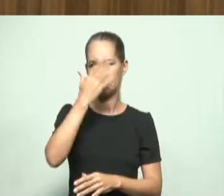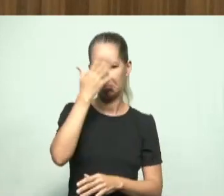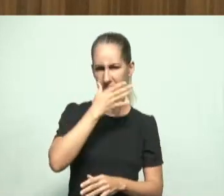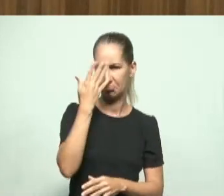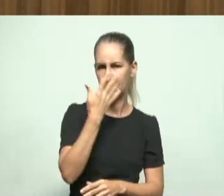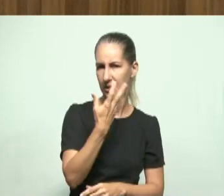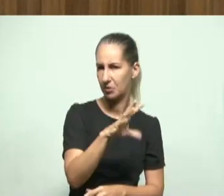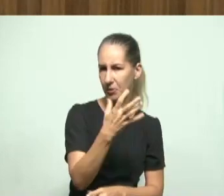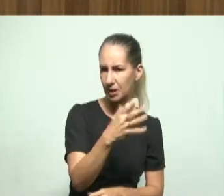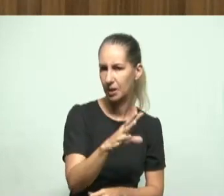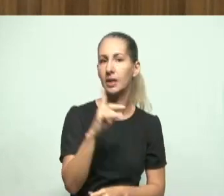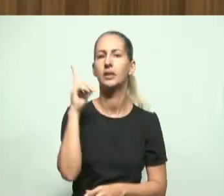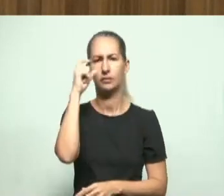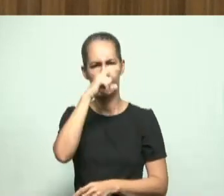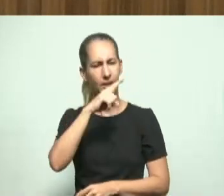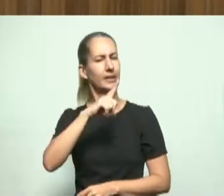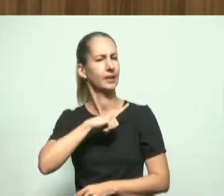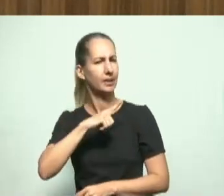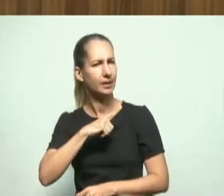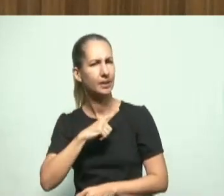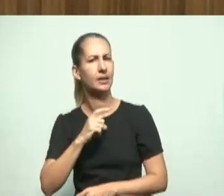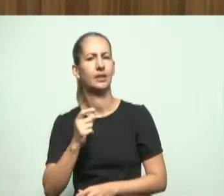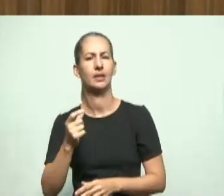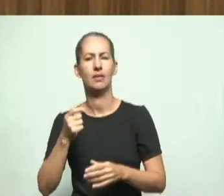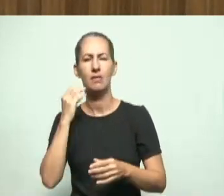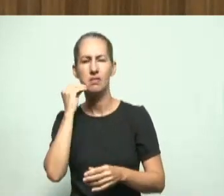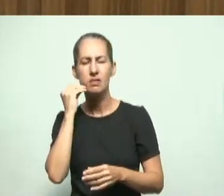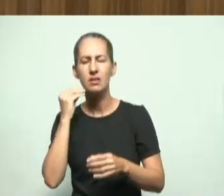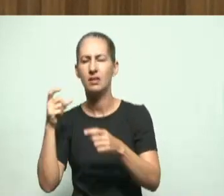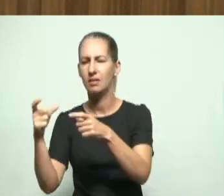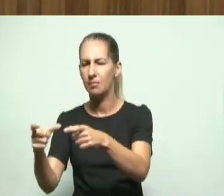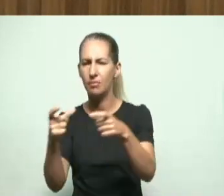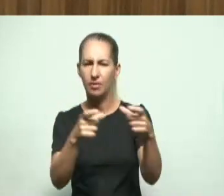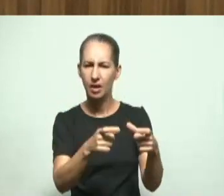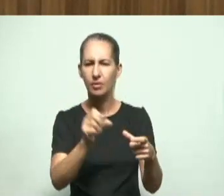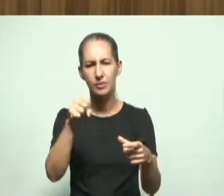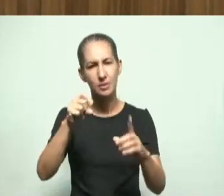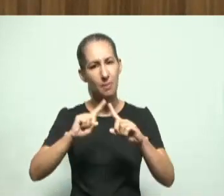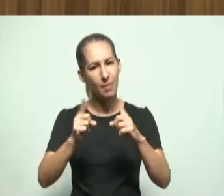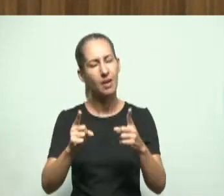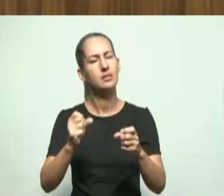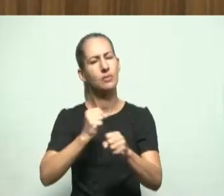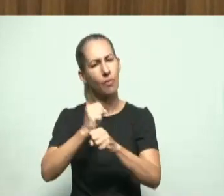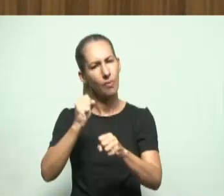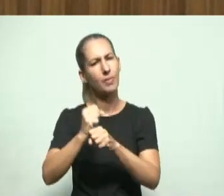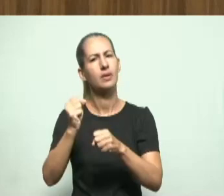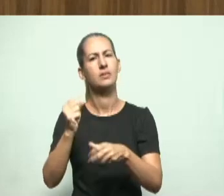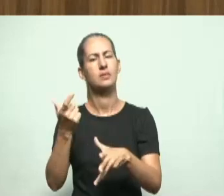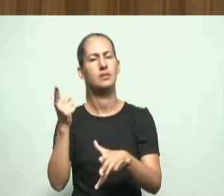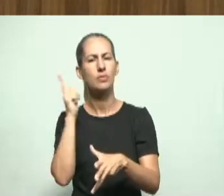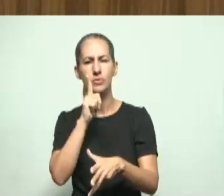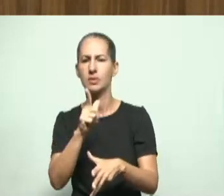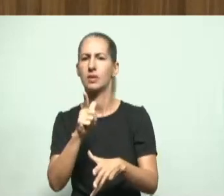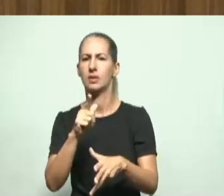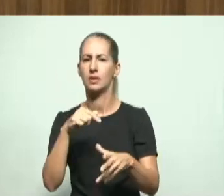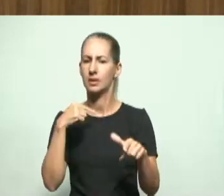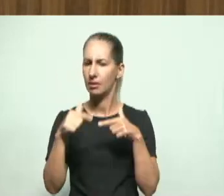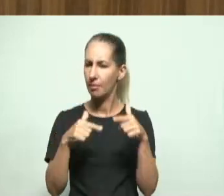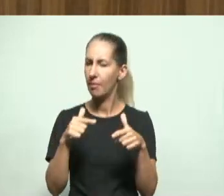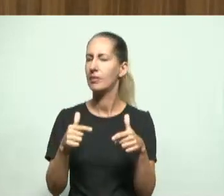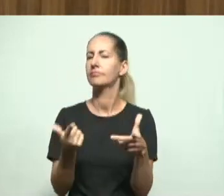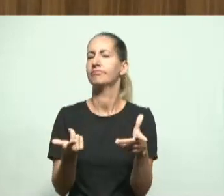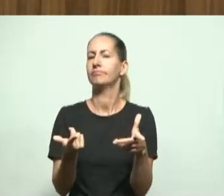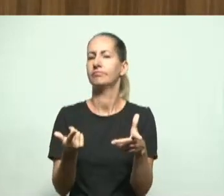Está passando por dificuldade? Está. Está esburacada? Está. Mas as obras estão acontecendo. Os empreendedores estão